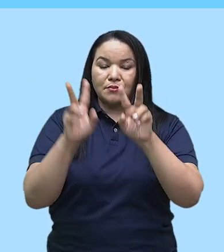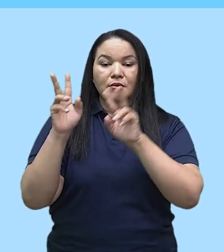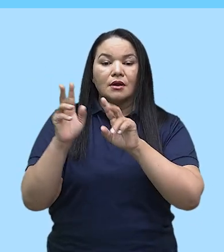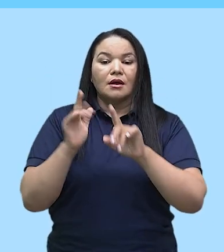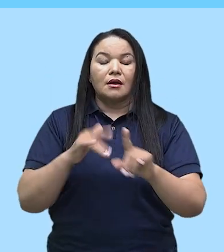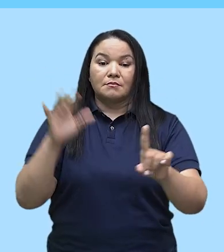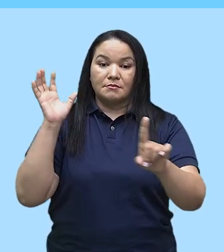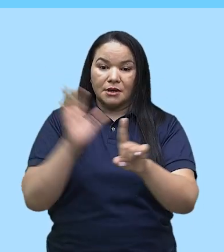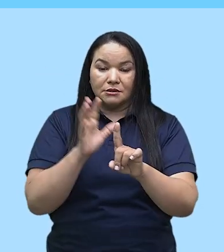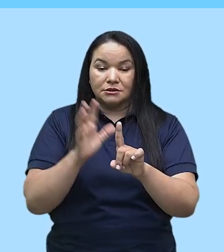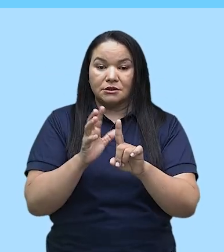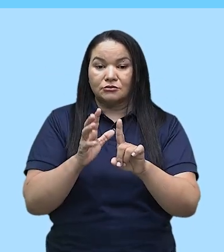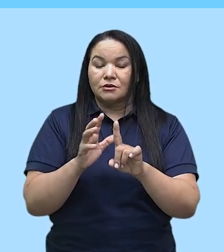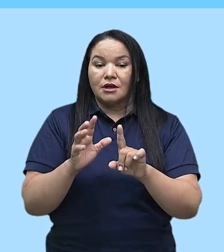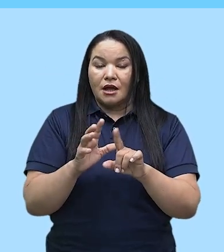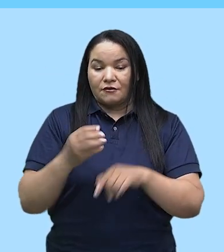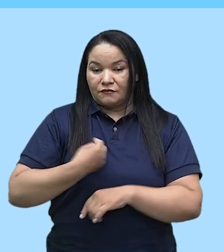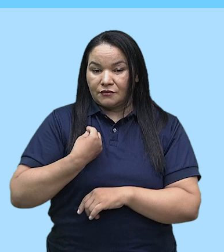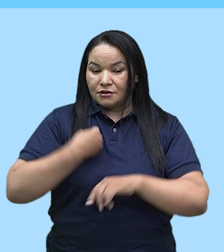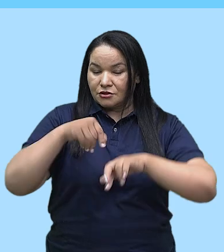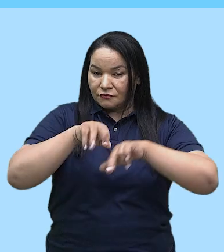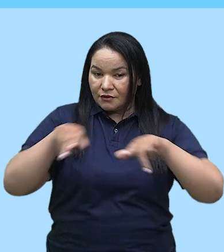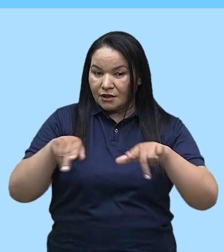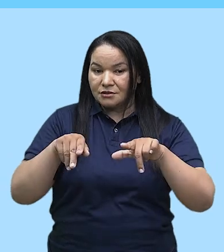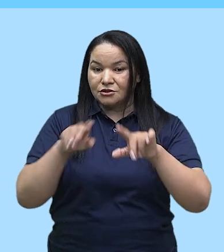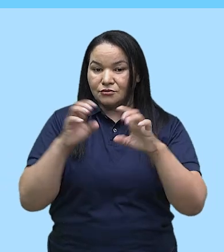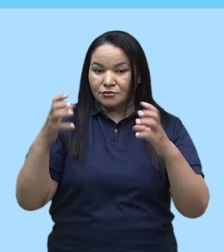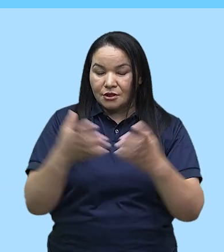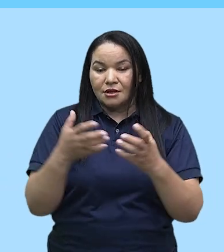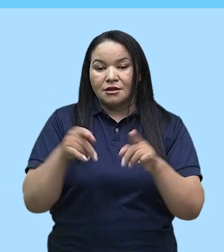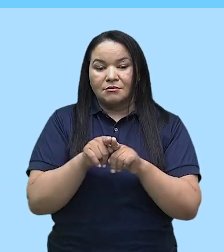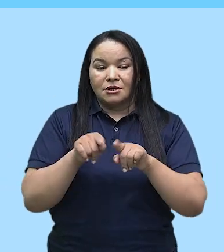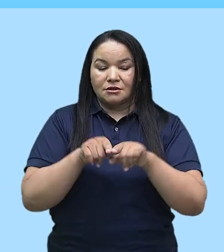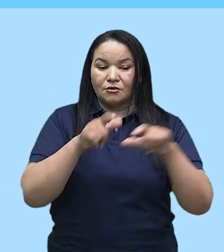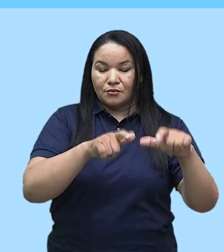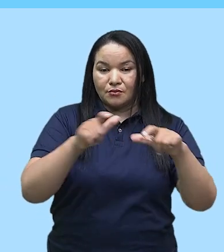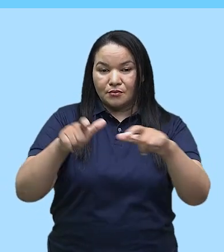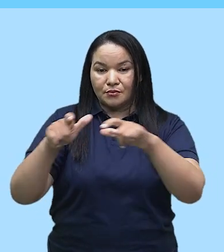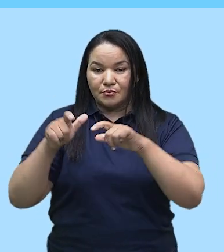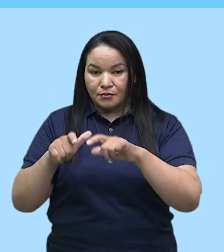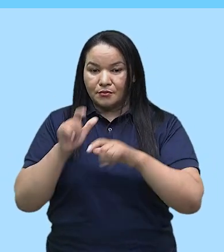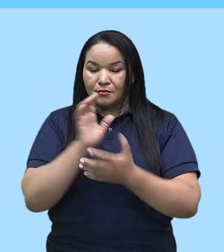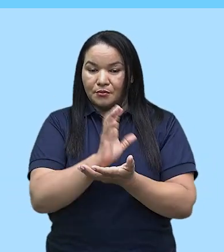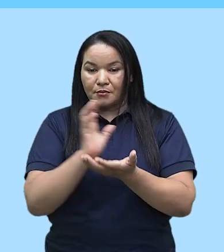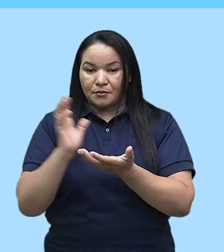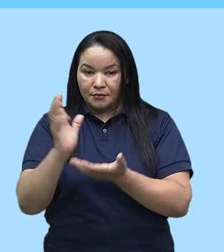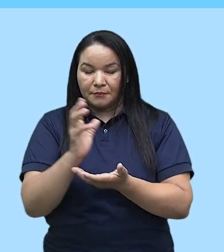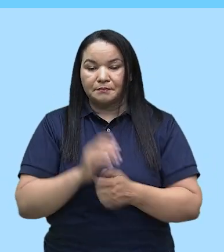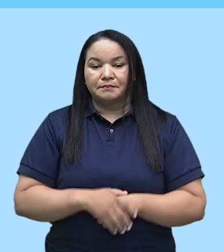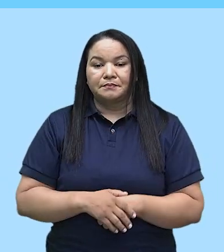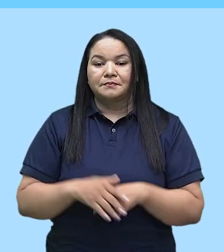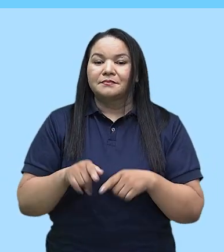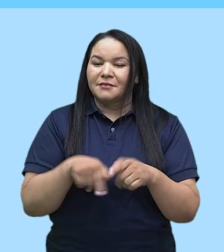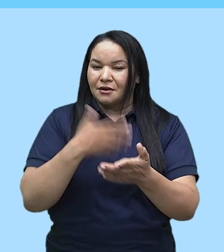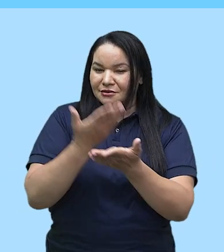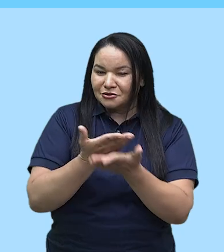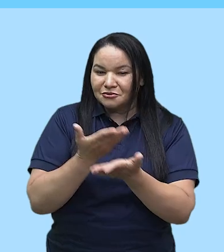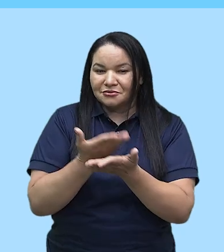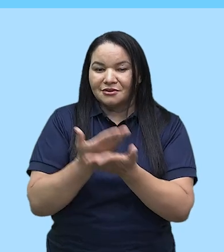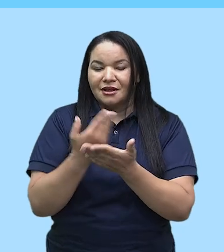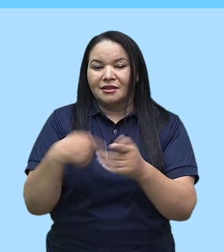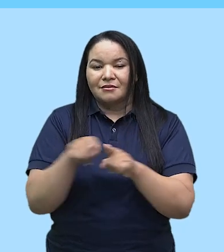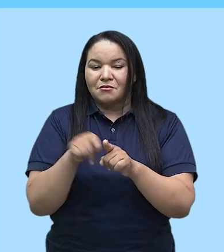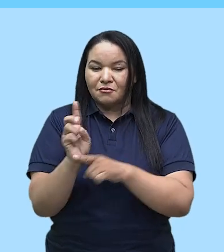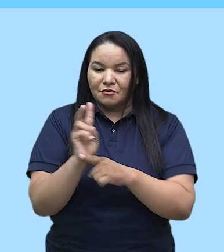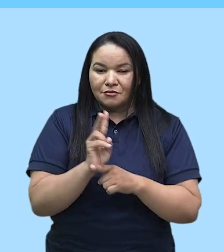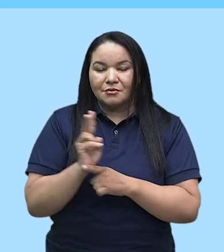impactando os ecossistemas e a disponibilidade de água em diferentes partes do continente. Portanto, estudar e preservar